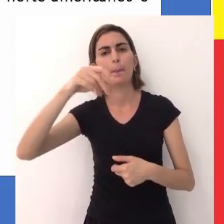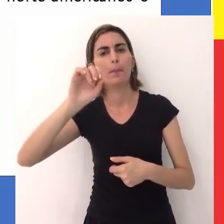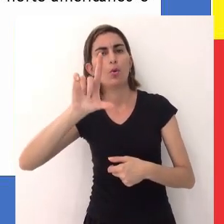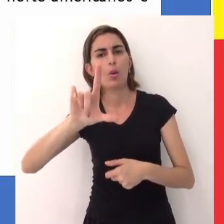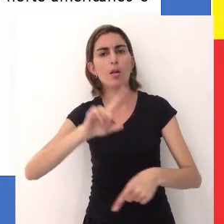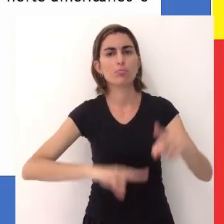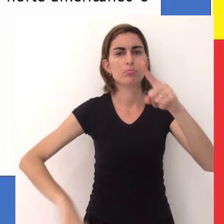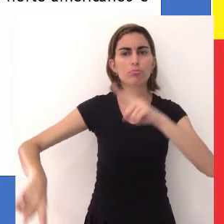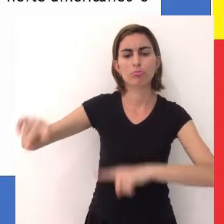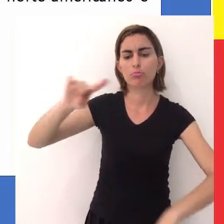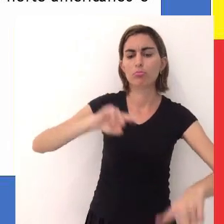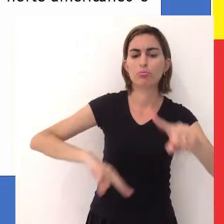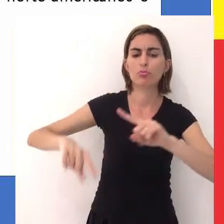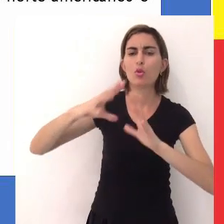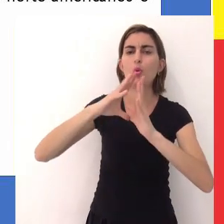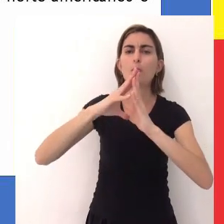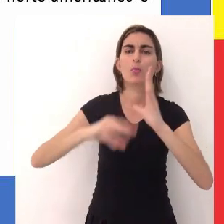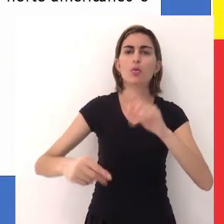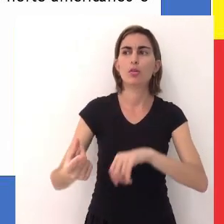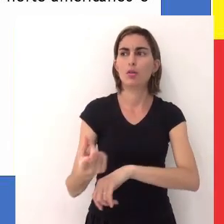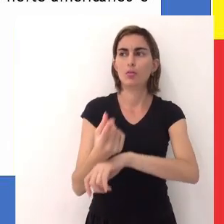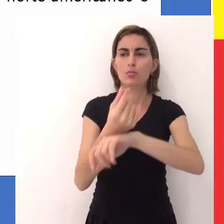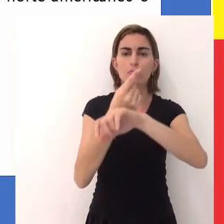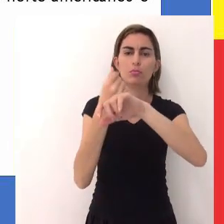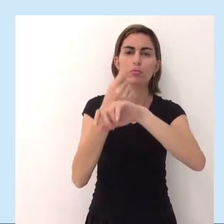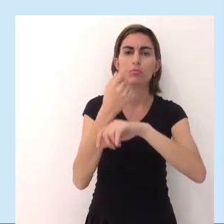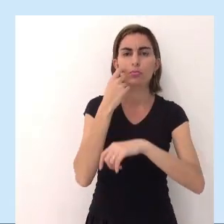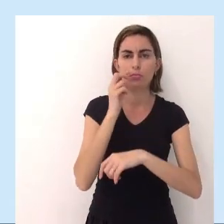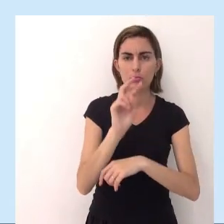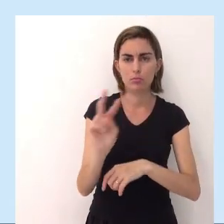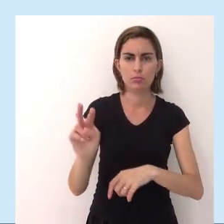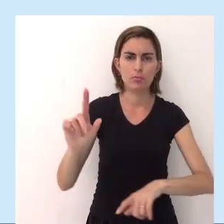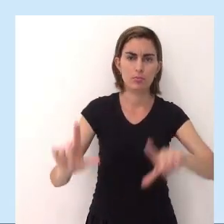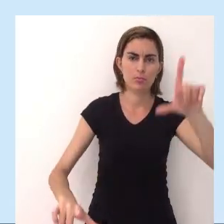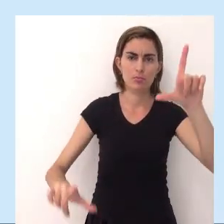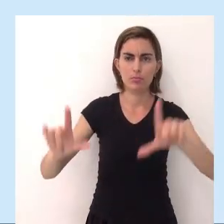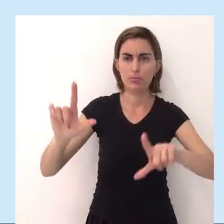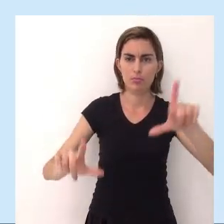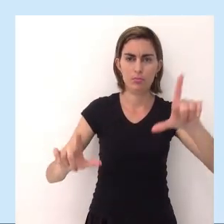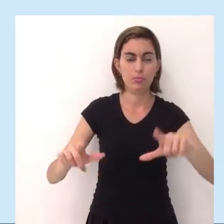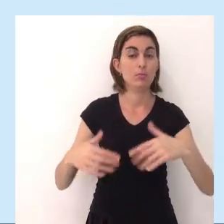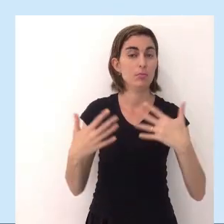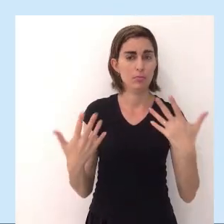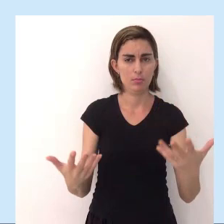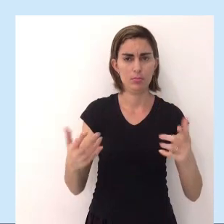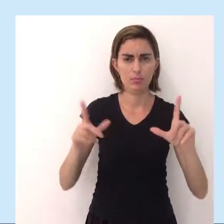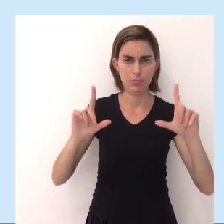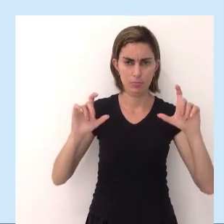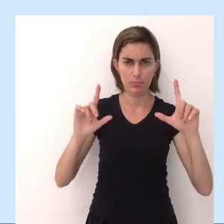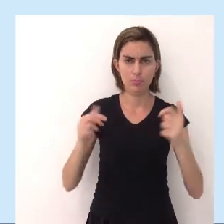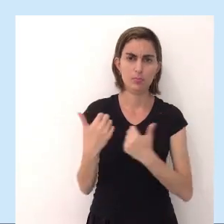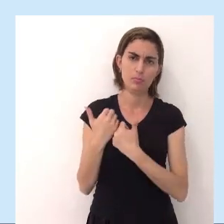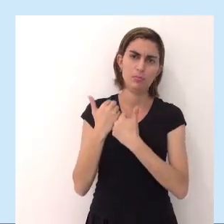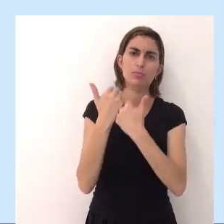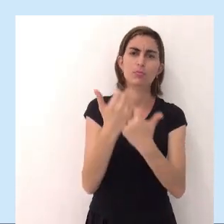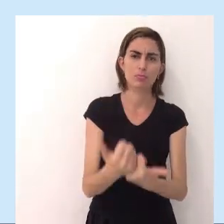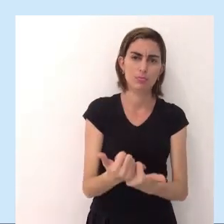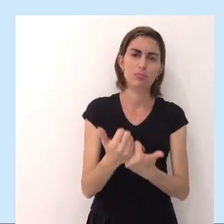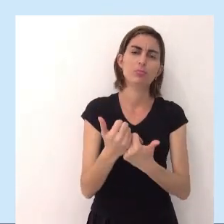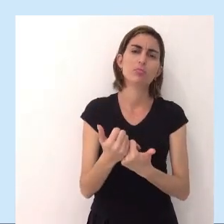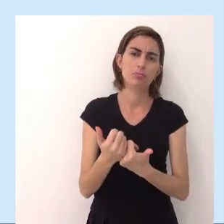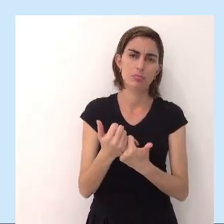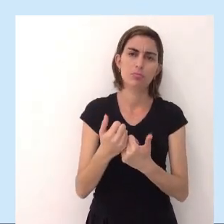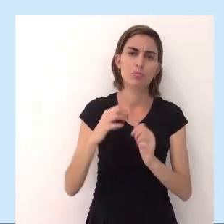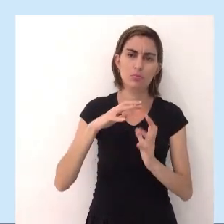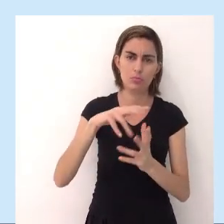noção de dominação do modelo capitalista. Observa na tela. Gente, se a gente fosse pegar uma imagem para representar um mundo